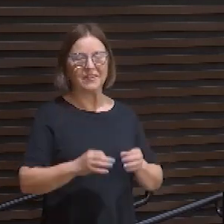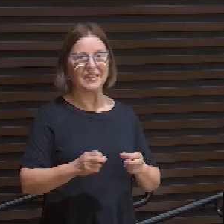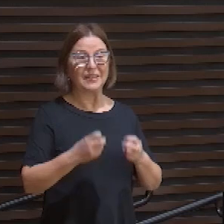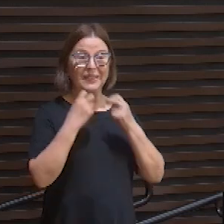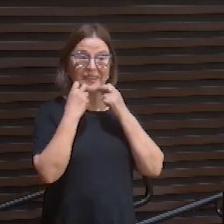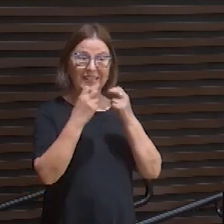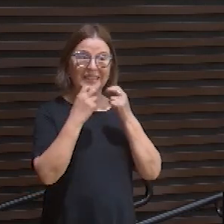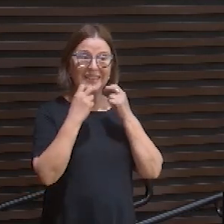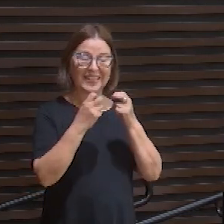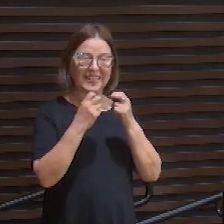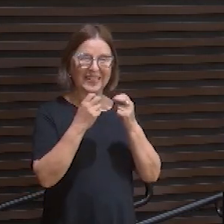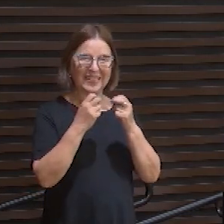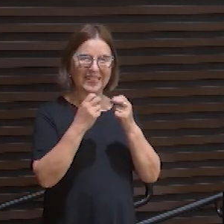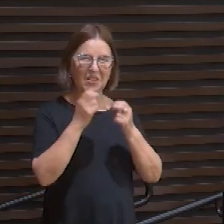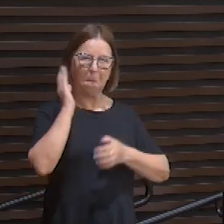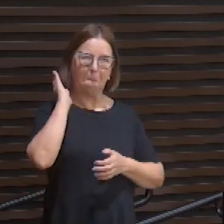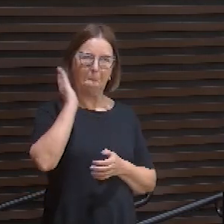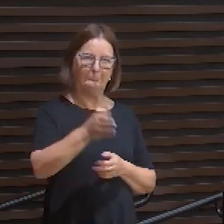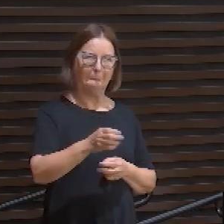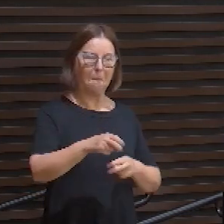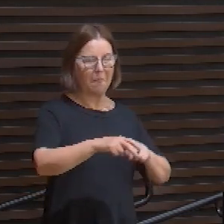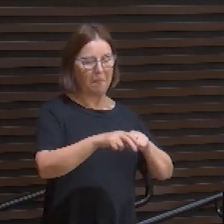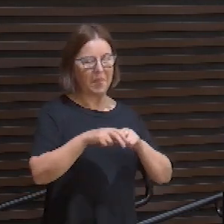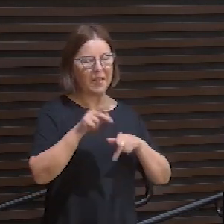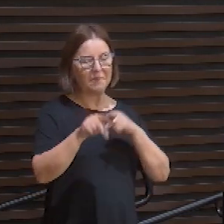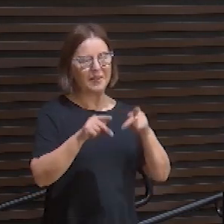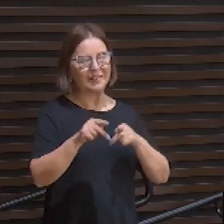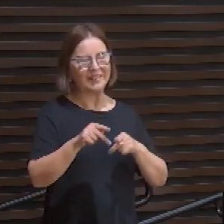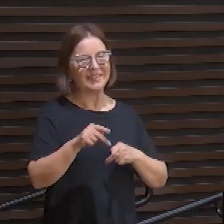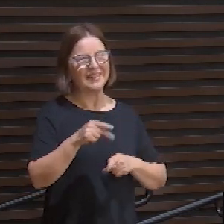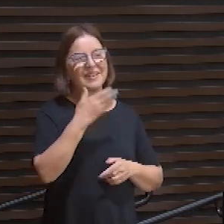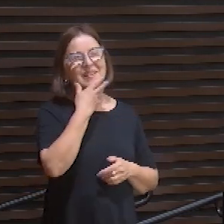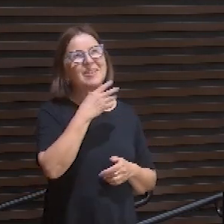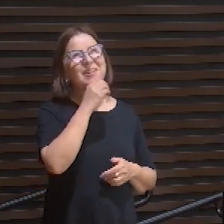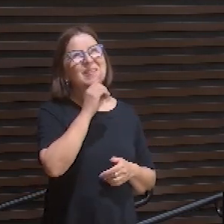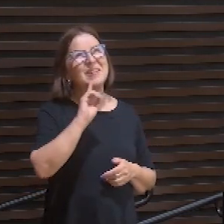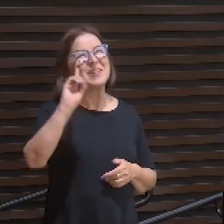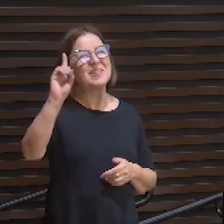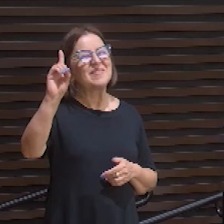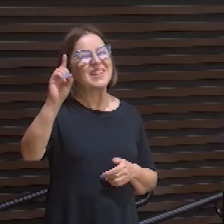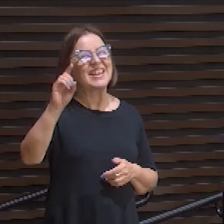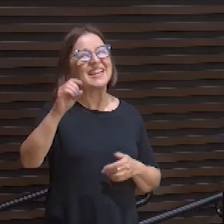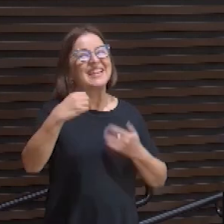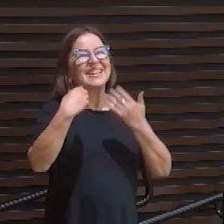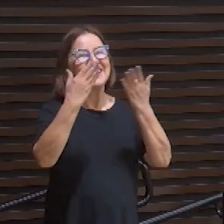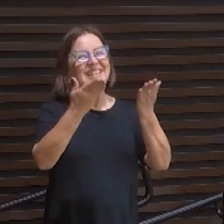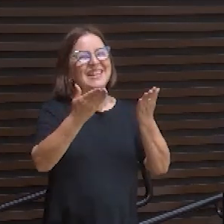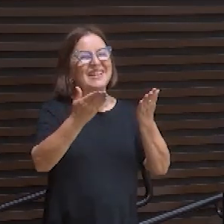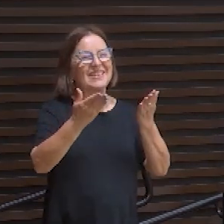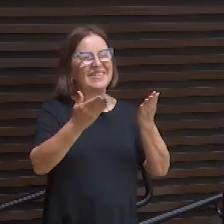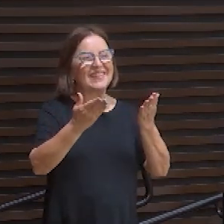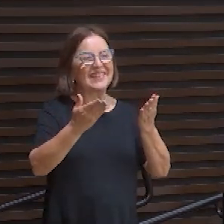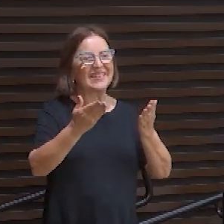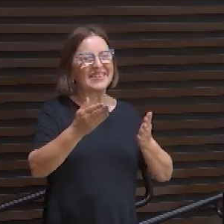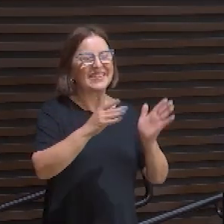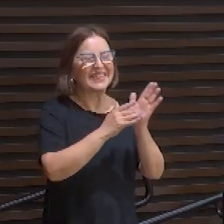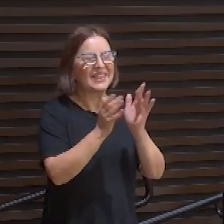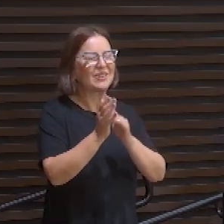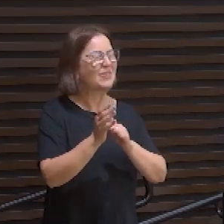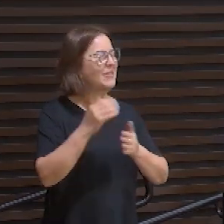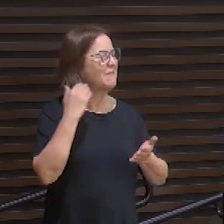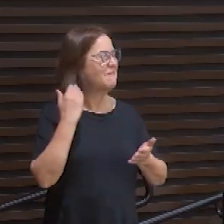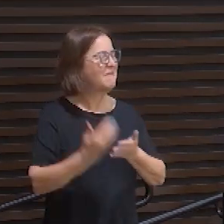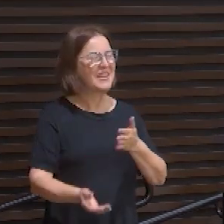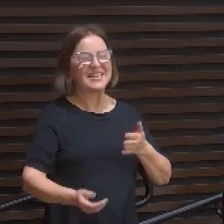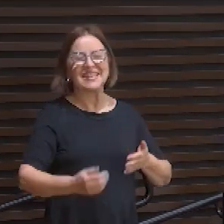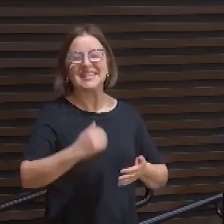intercede diretamente por aqueles que o Pai lhe deu. E ele não perderá nenhum